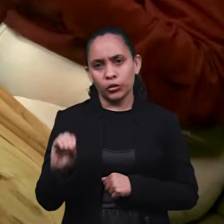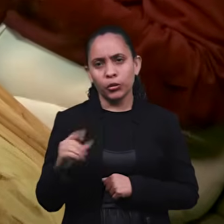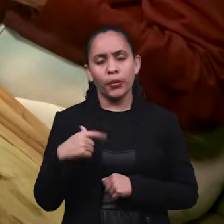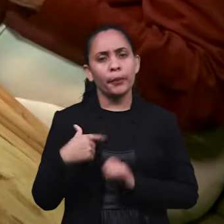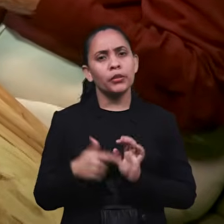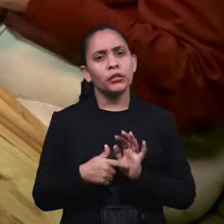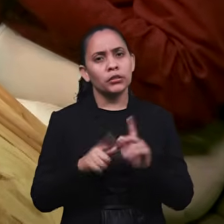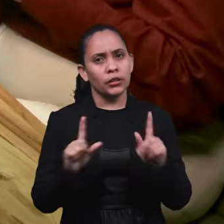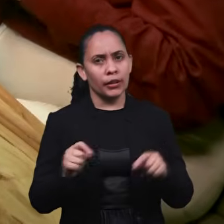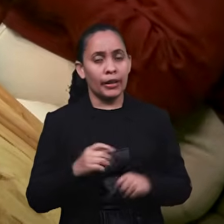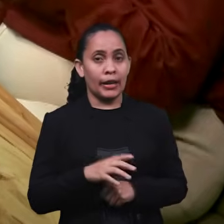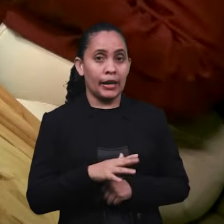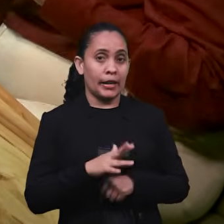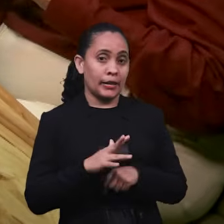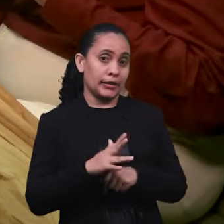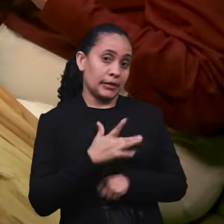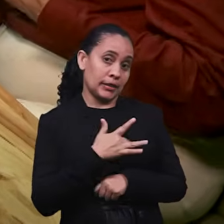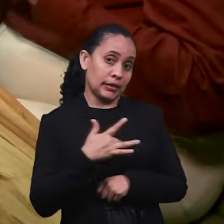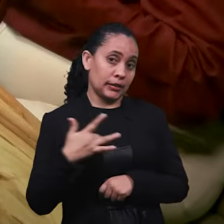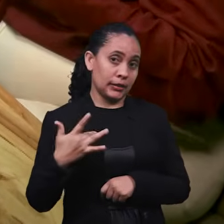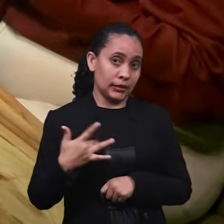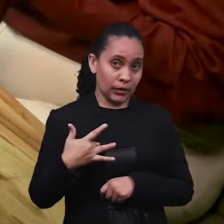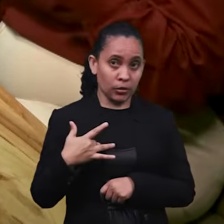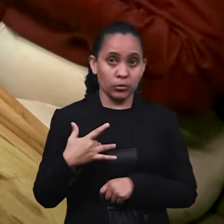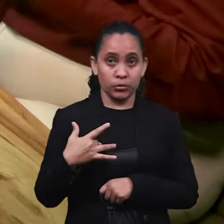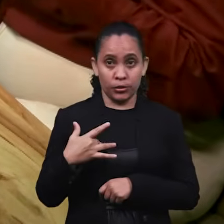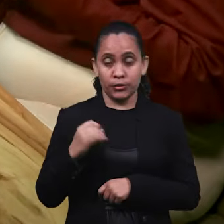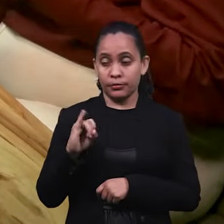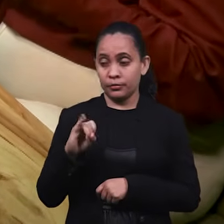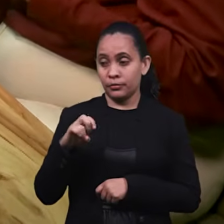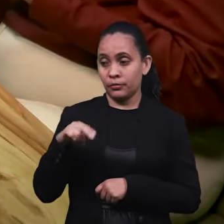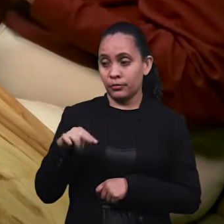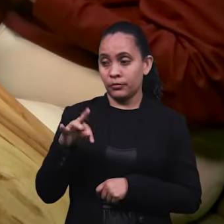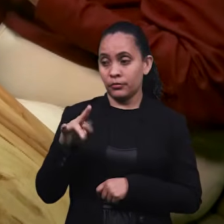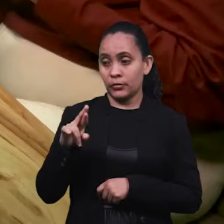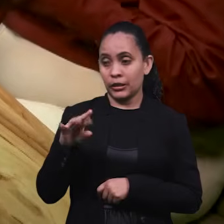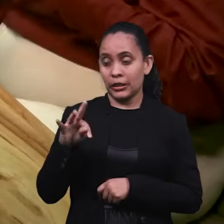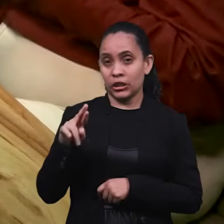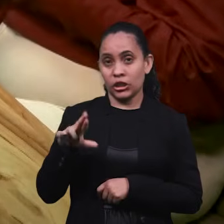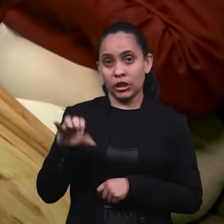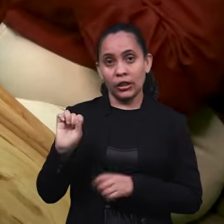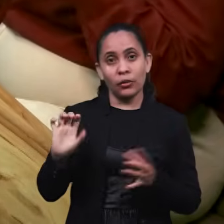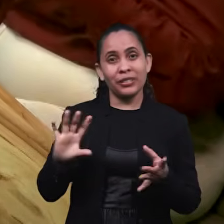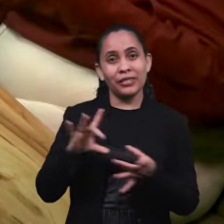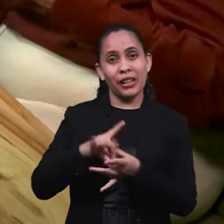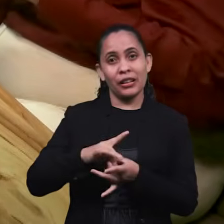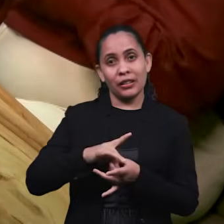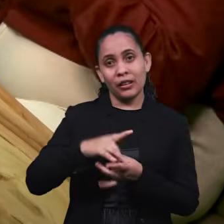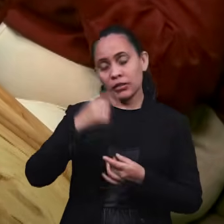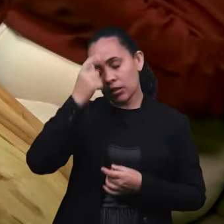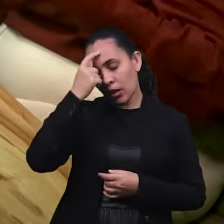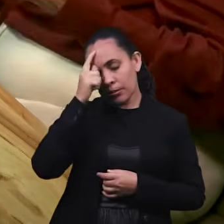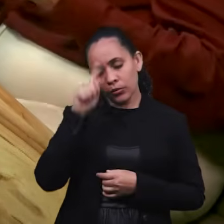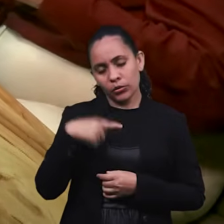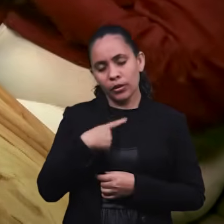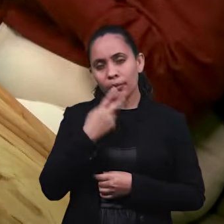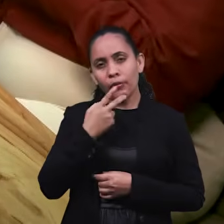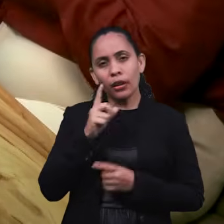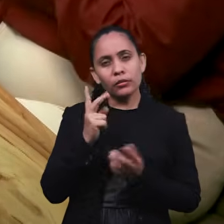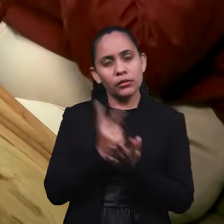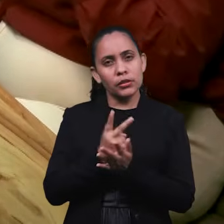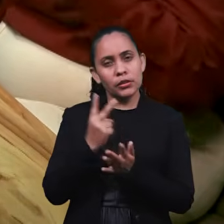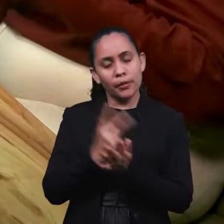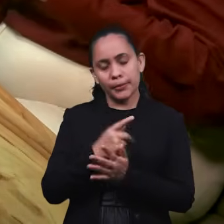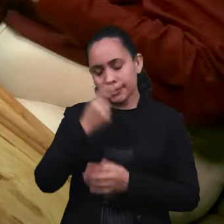falado muito hoje da saúde intestinal, que é uma conexão com o nosso cérebro, né? Então, a gente vem falando muito sobre saúde mental,